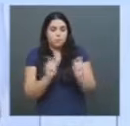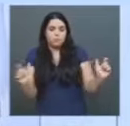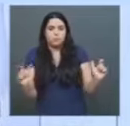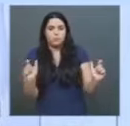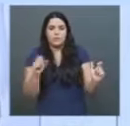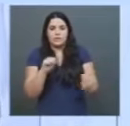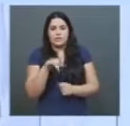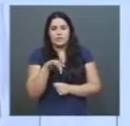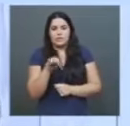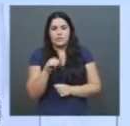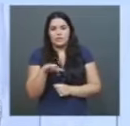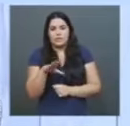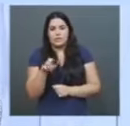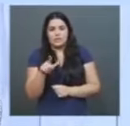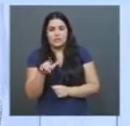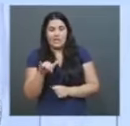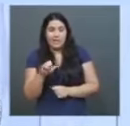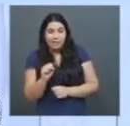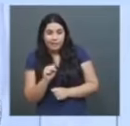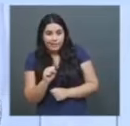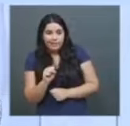sífilis congênita, que é